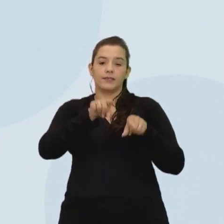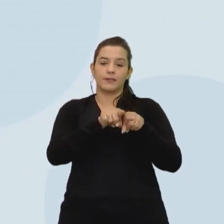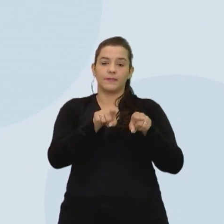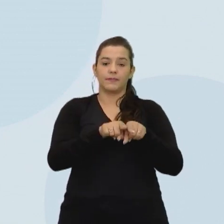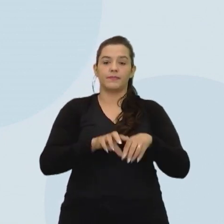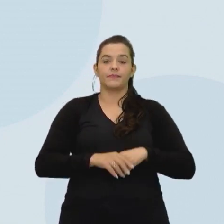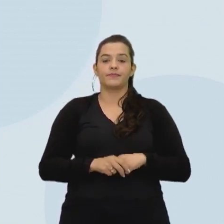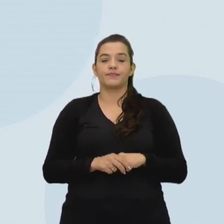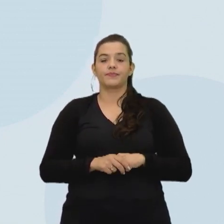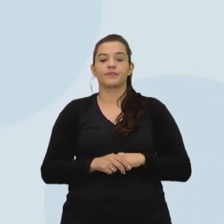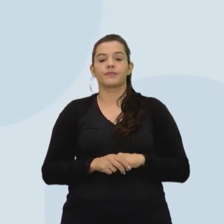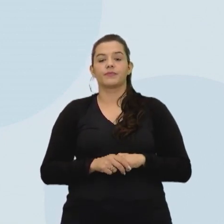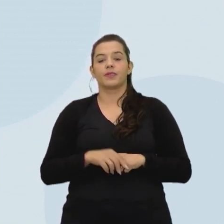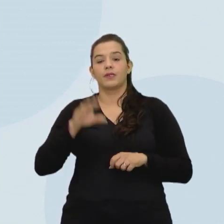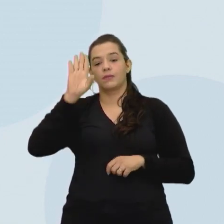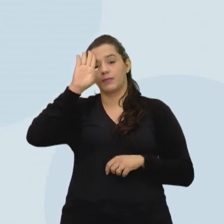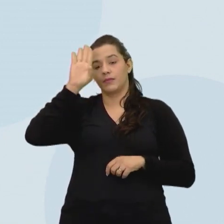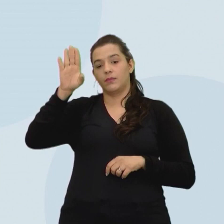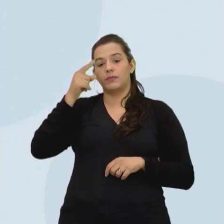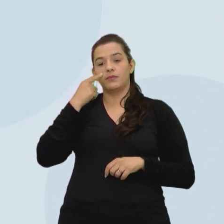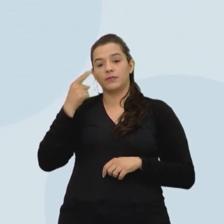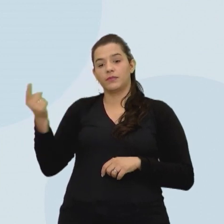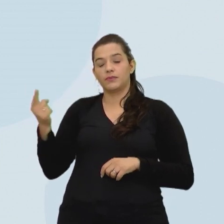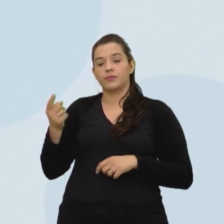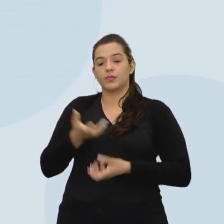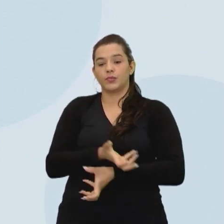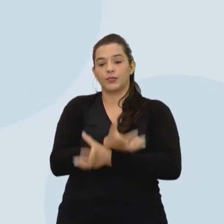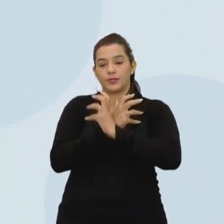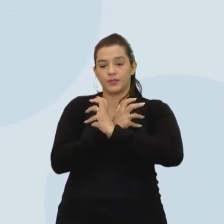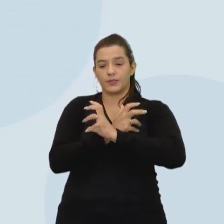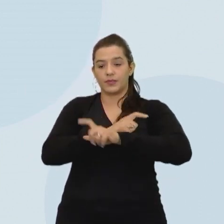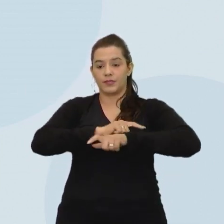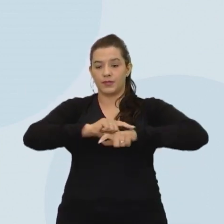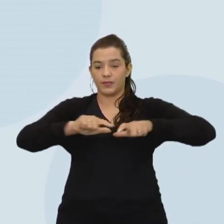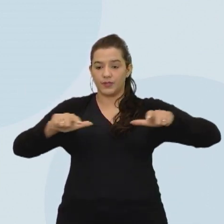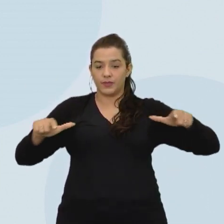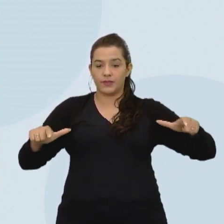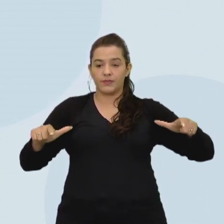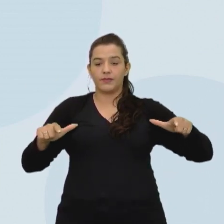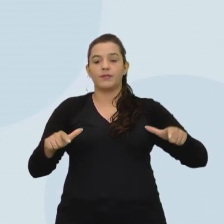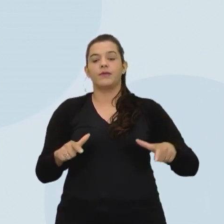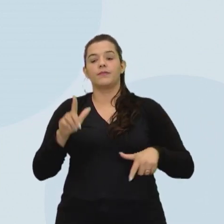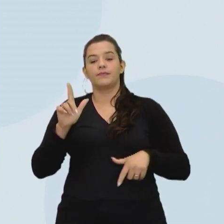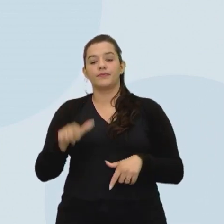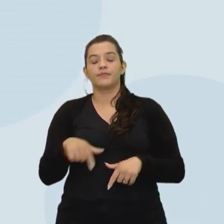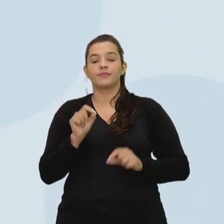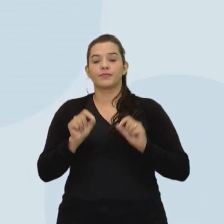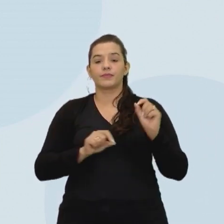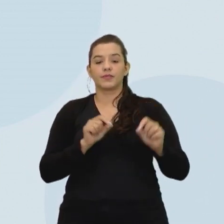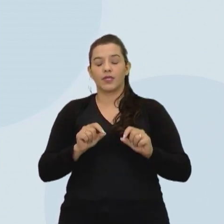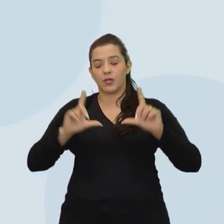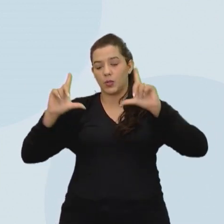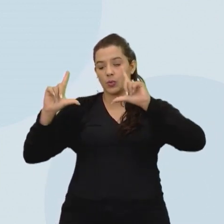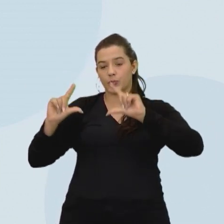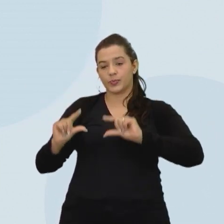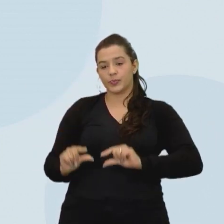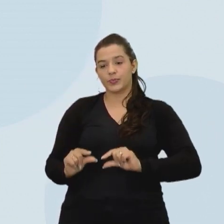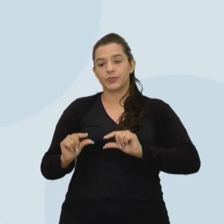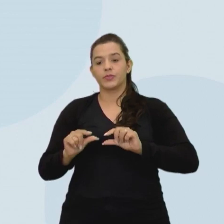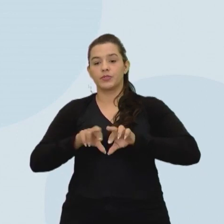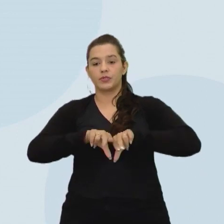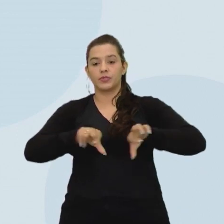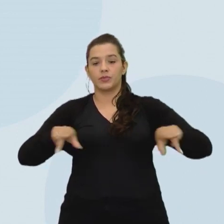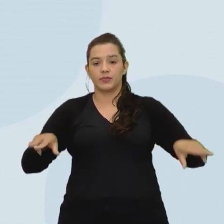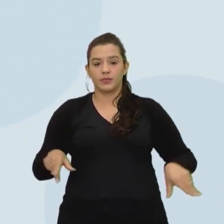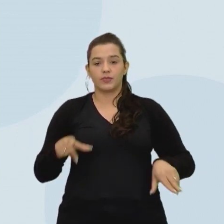né? E principalmente na região aqui do deserto do Saara, né? Uma baixa diversidade aí